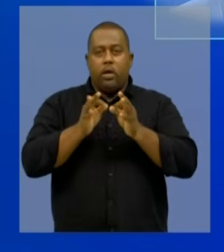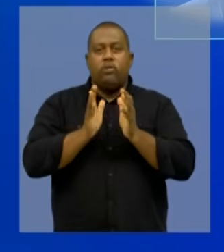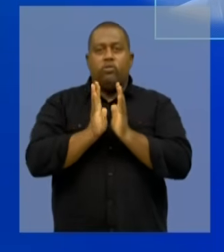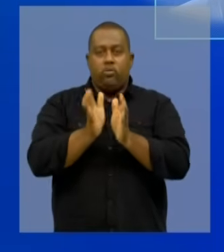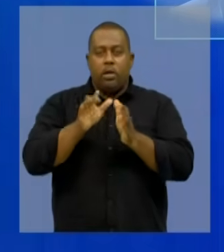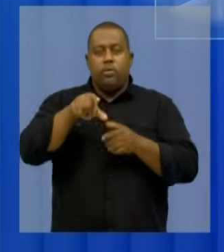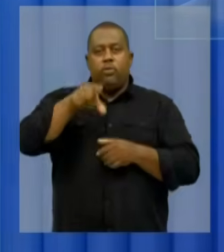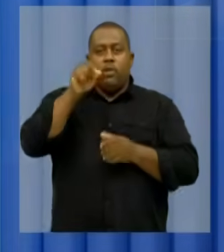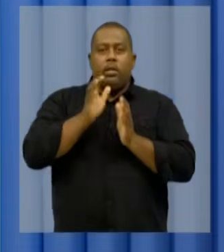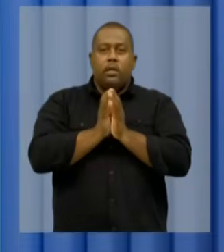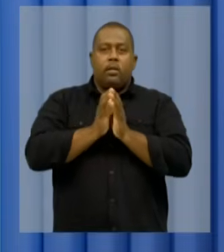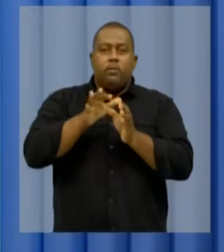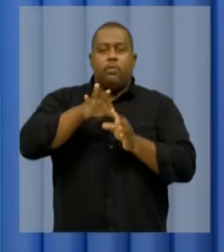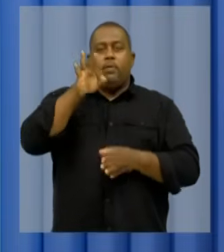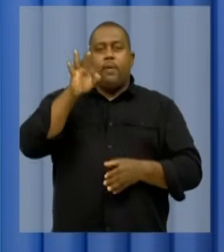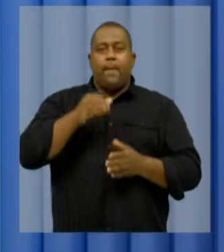sorteio.